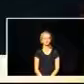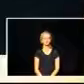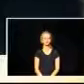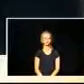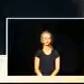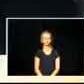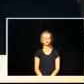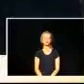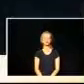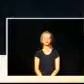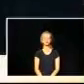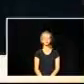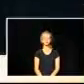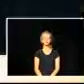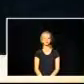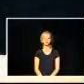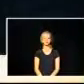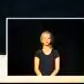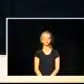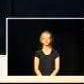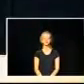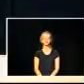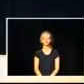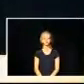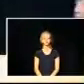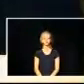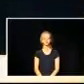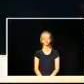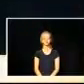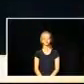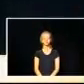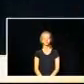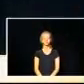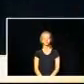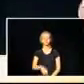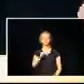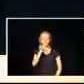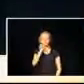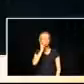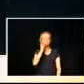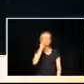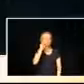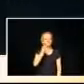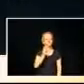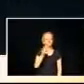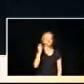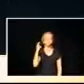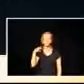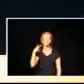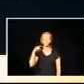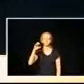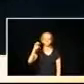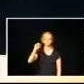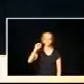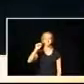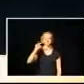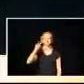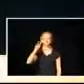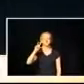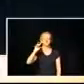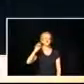Agora, um pouco da fala do vereador Salvador me assusta, viu, vereador Salvador? Porque